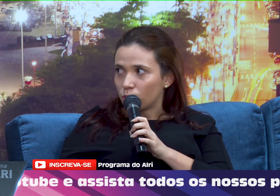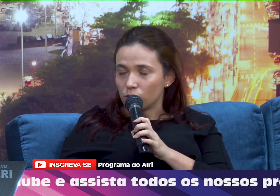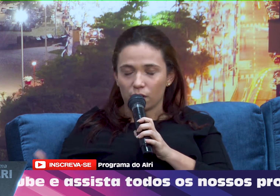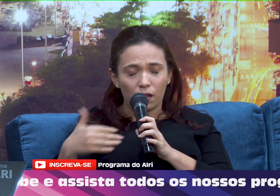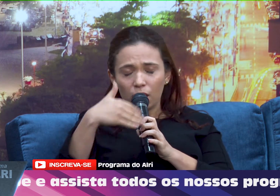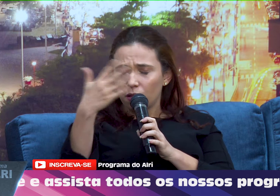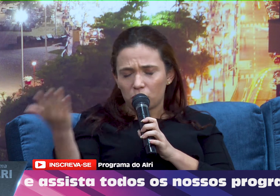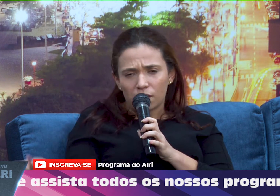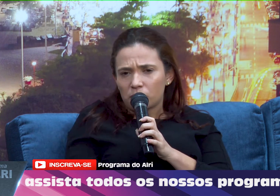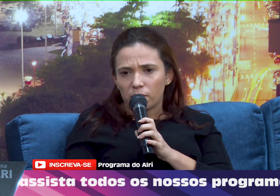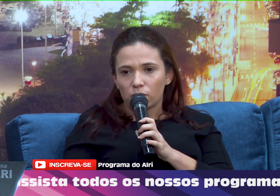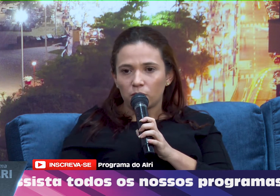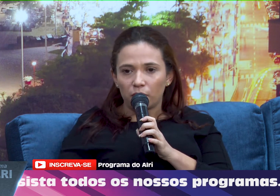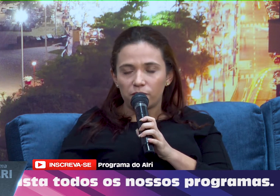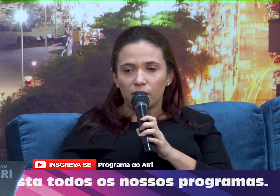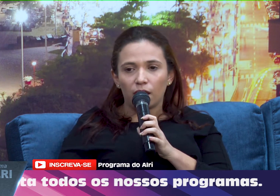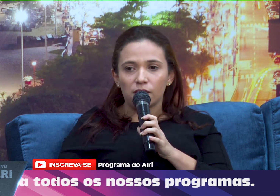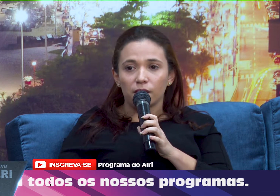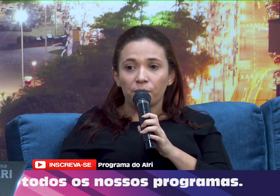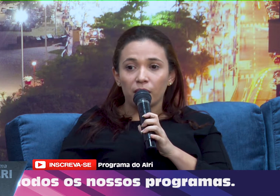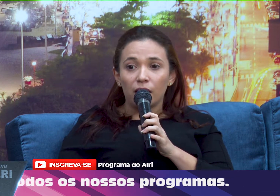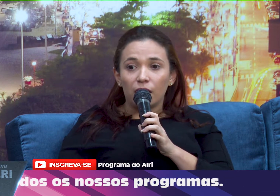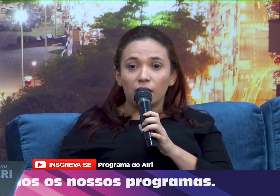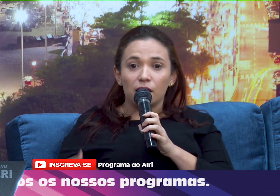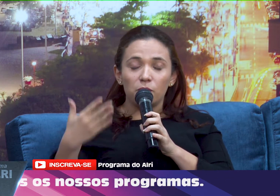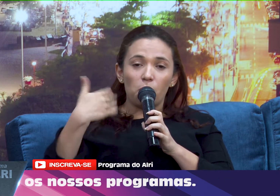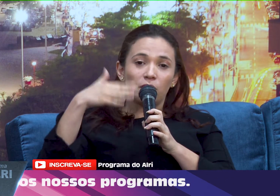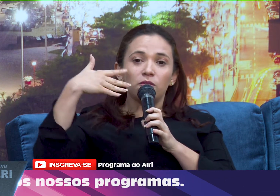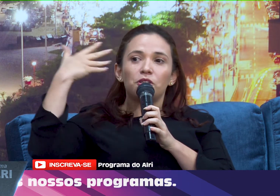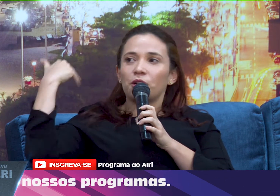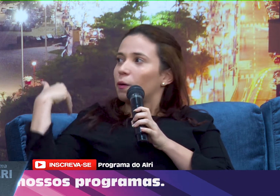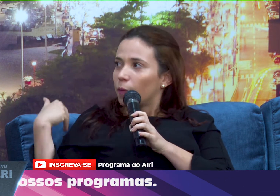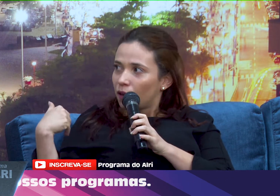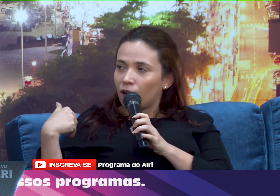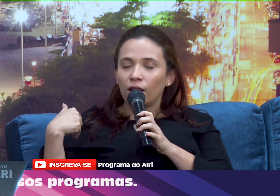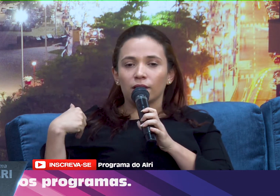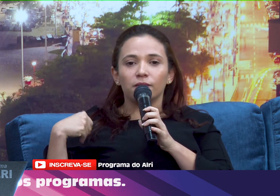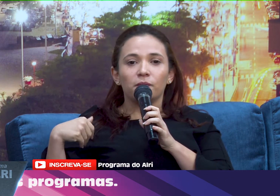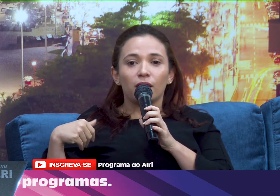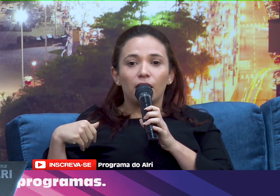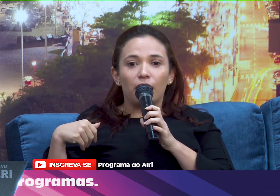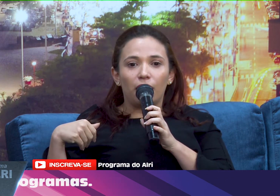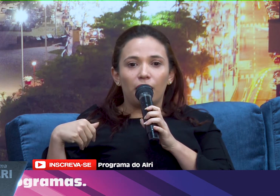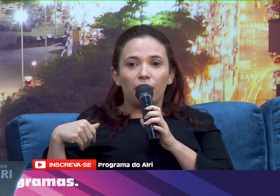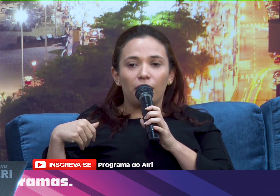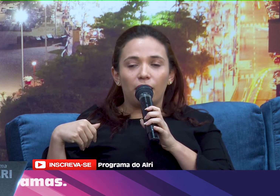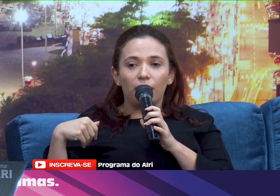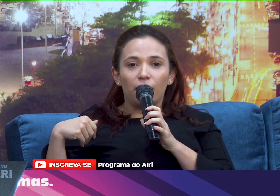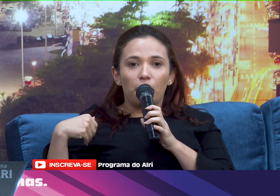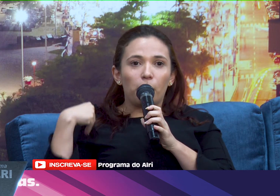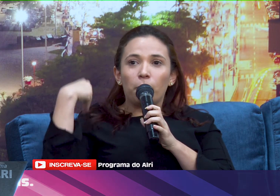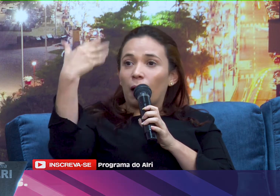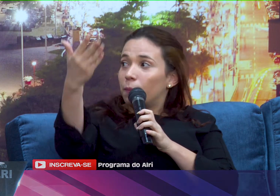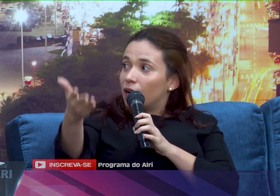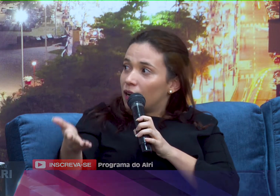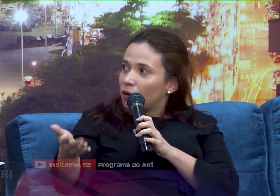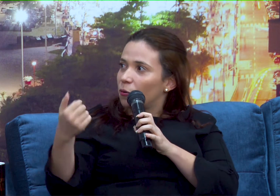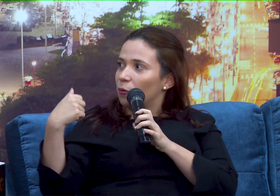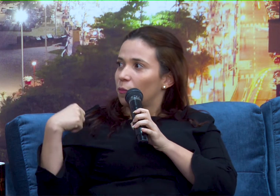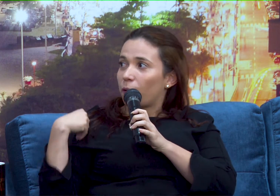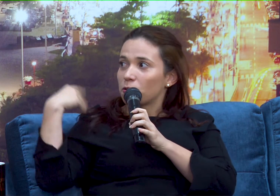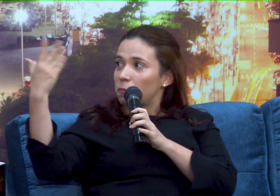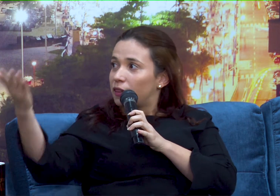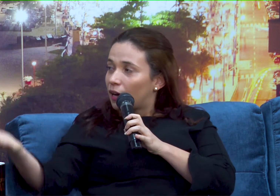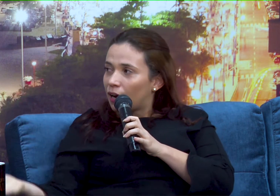Para todos os surdos Todas as pessoas Com deficiência Então Quando a gente Era pequena Ir para